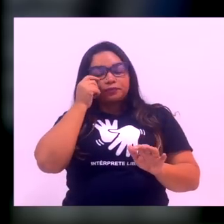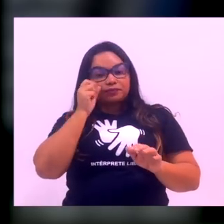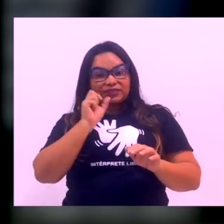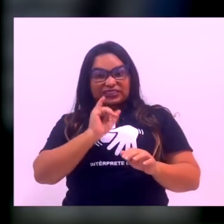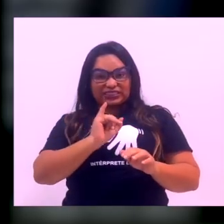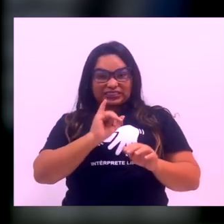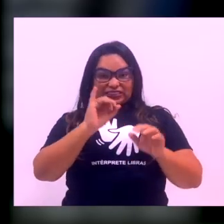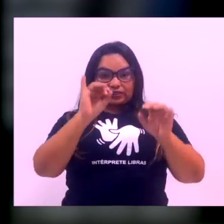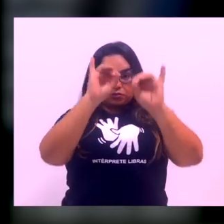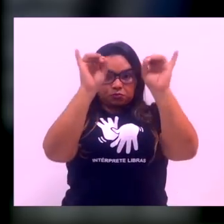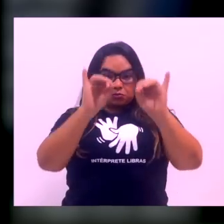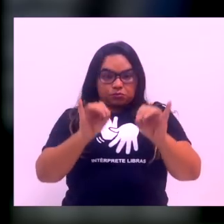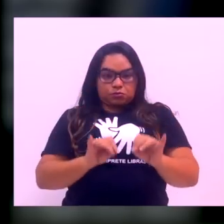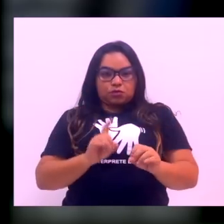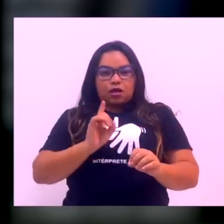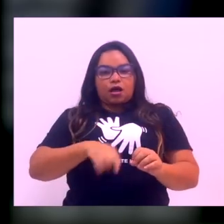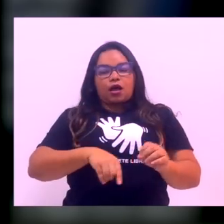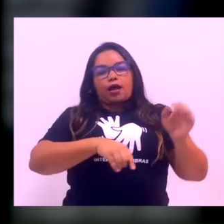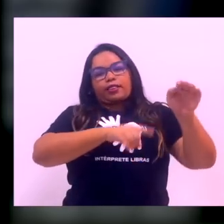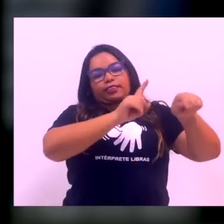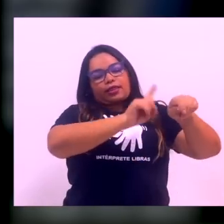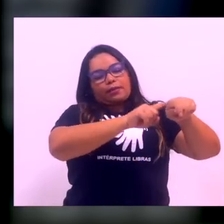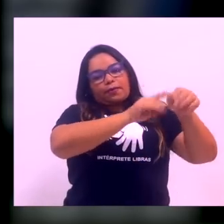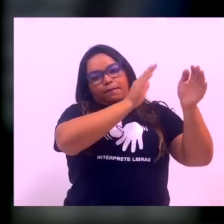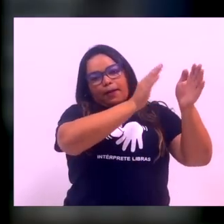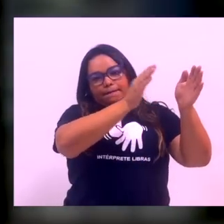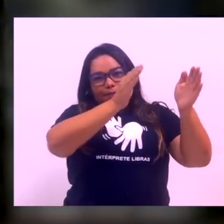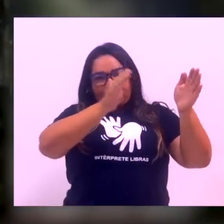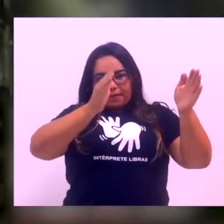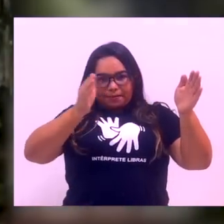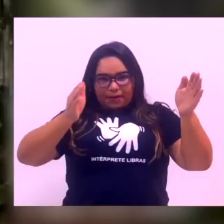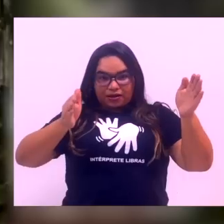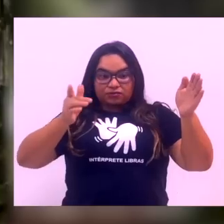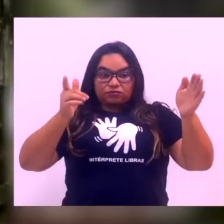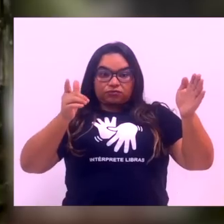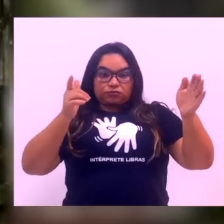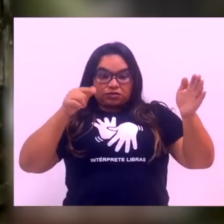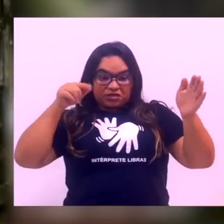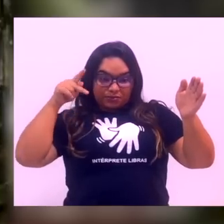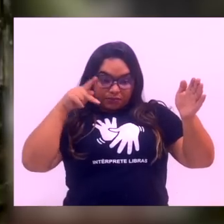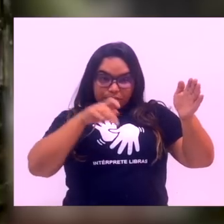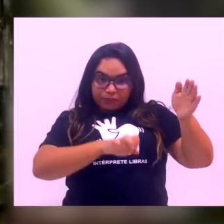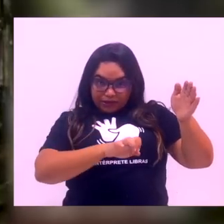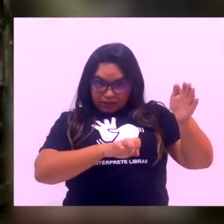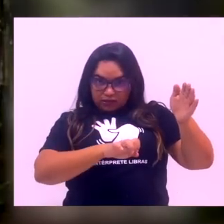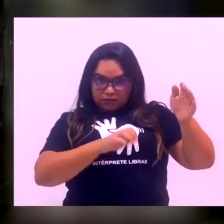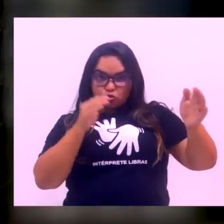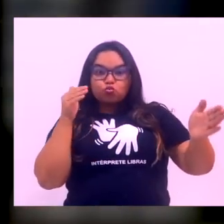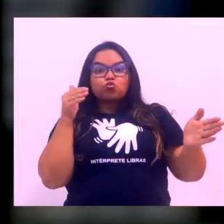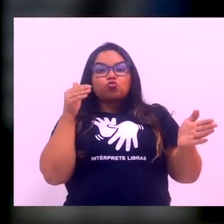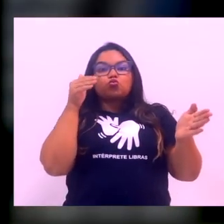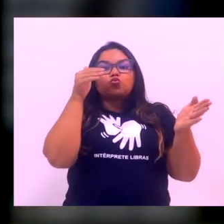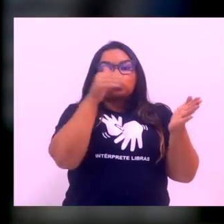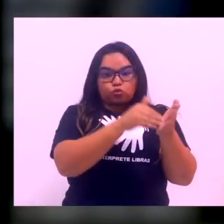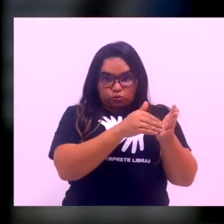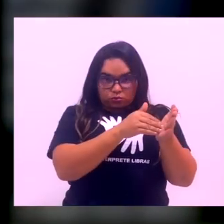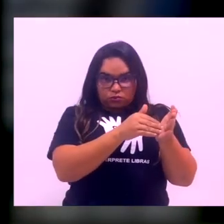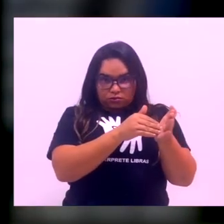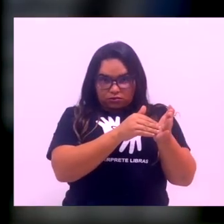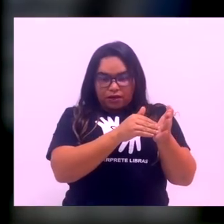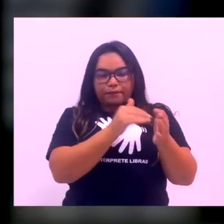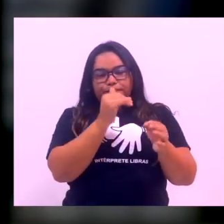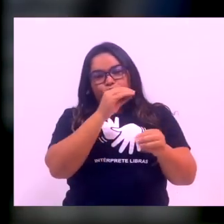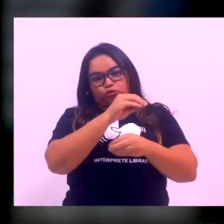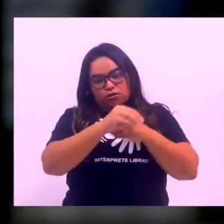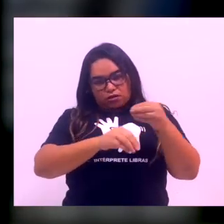foram esmiuçados. Agora, esperem um minuto. Se esta estátua é sequencial, então,